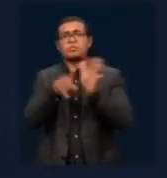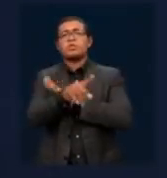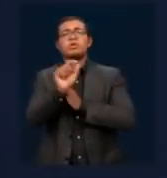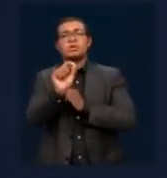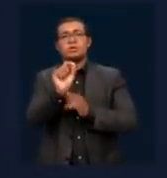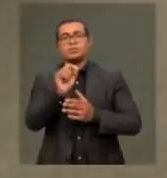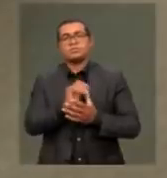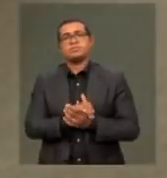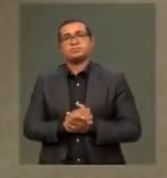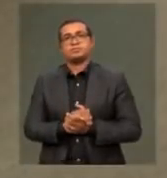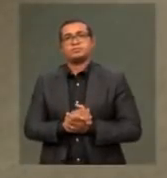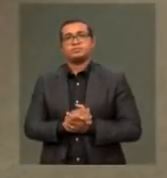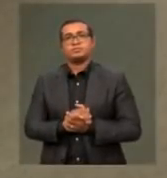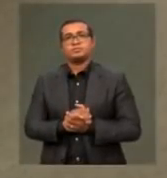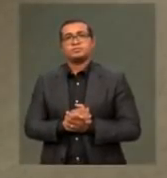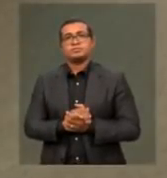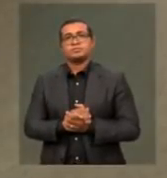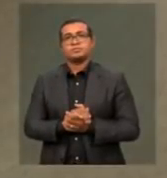favor